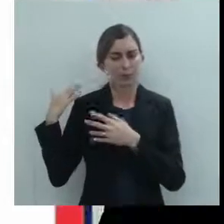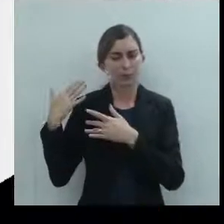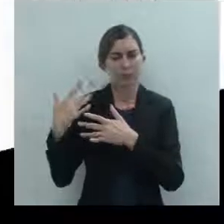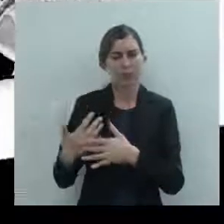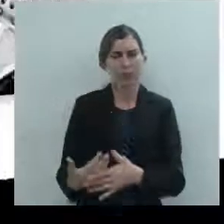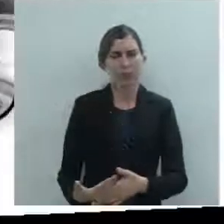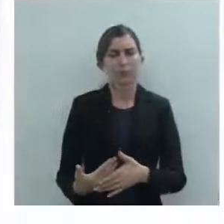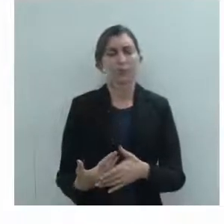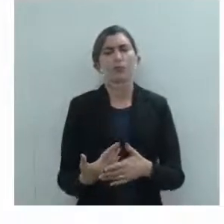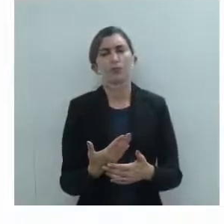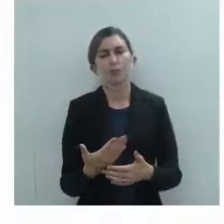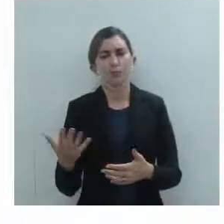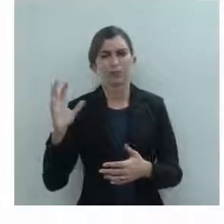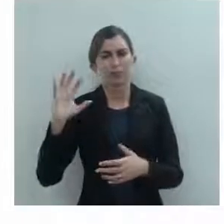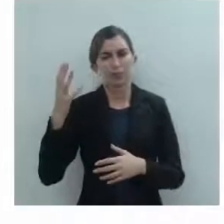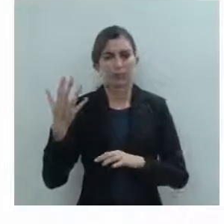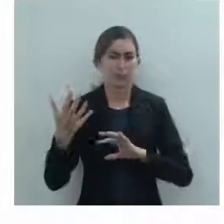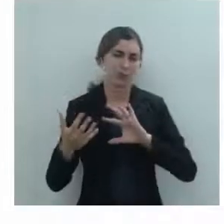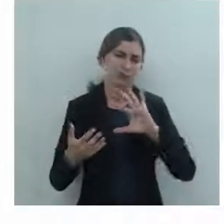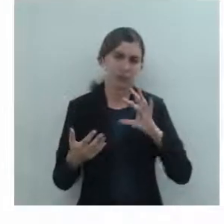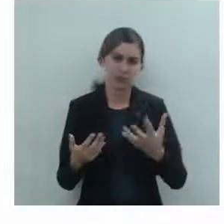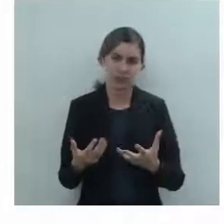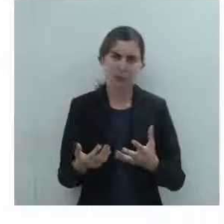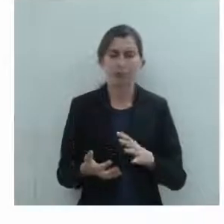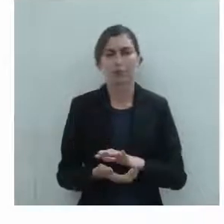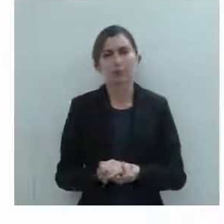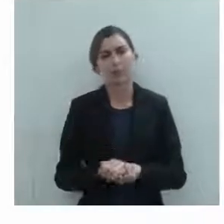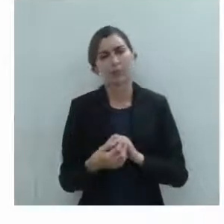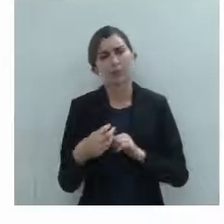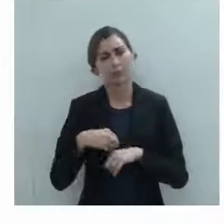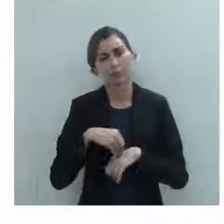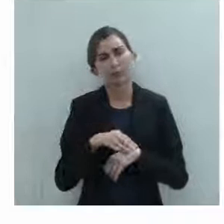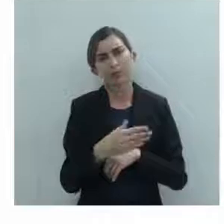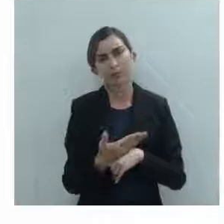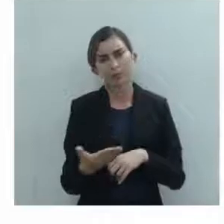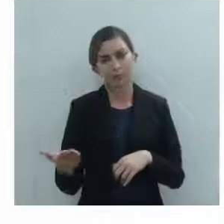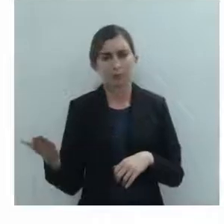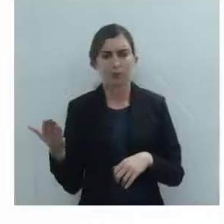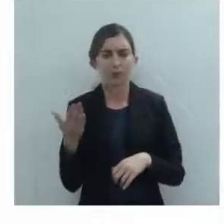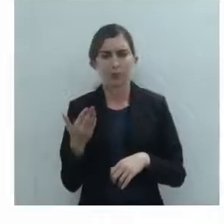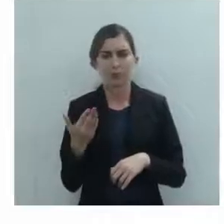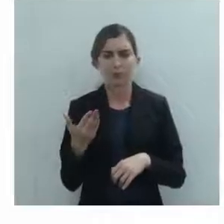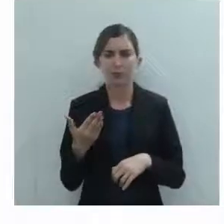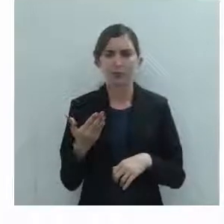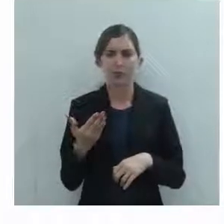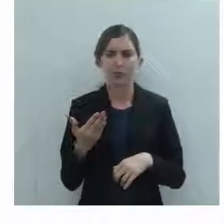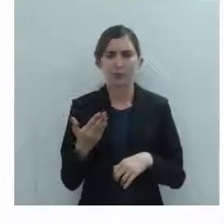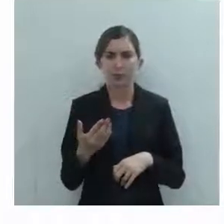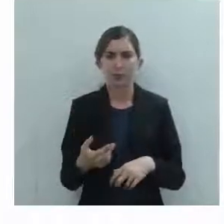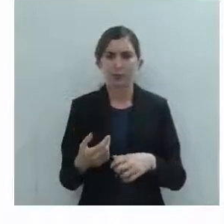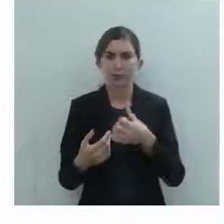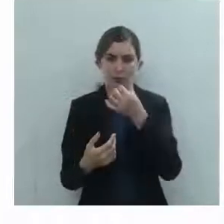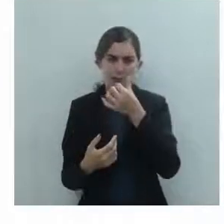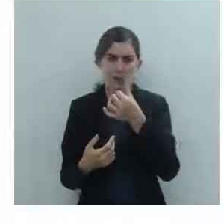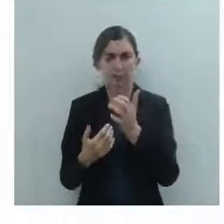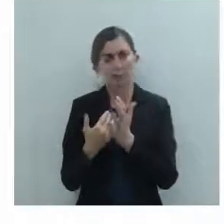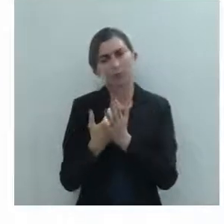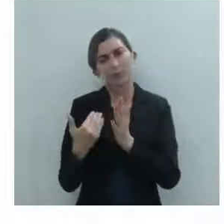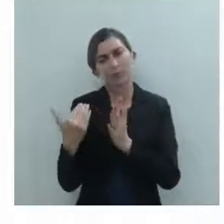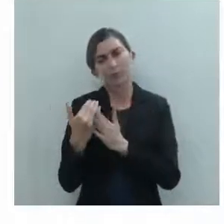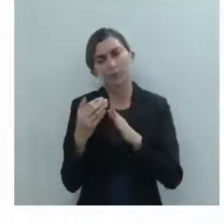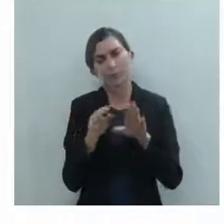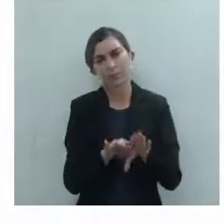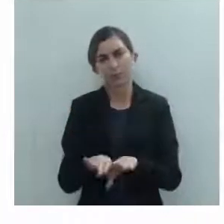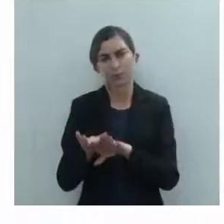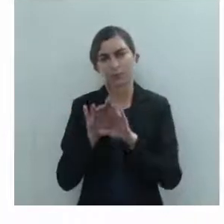história houveram muitos modos de produção eu trago para você para vocês os sejam mais comuns